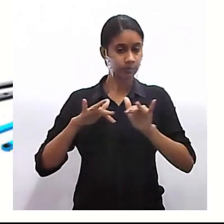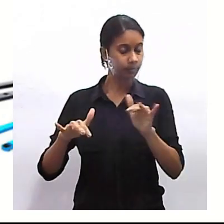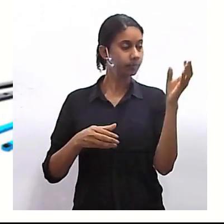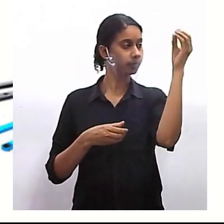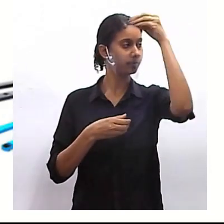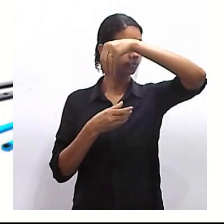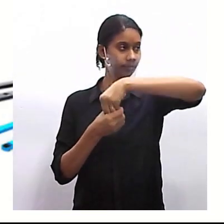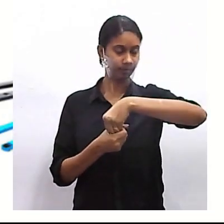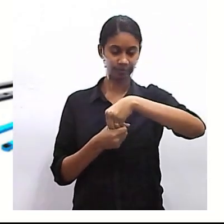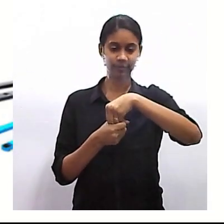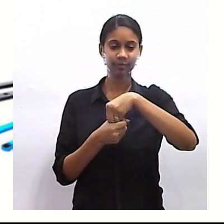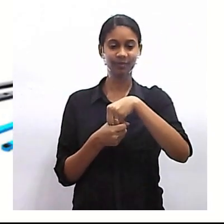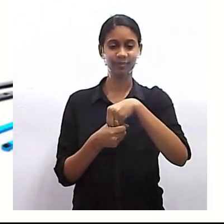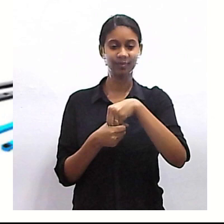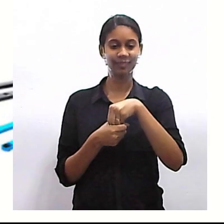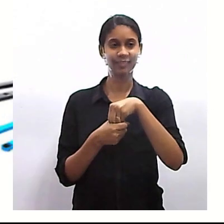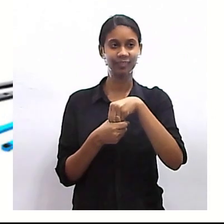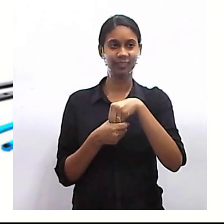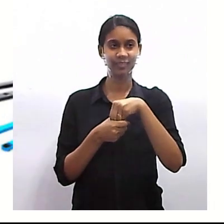né, pela